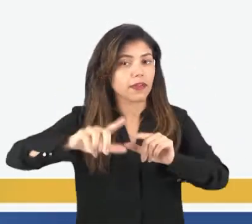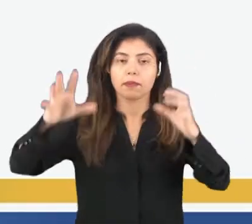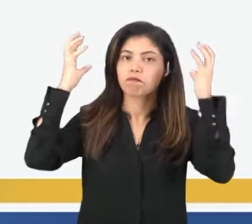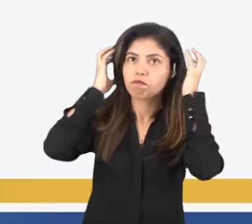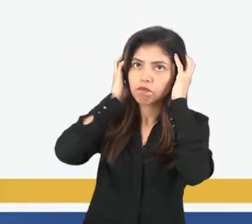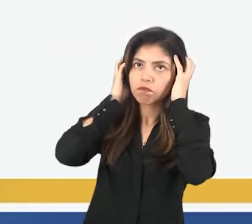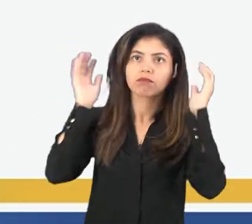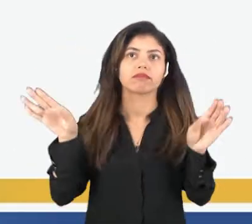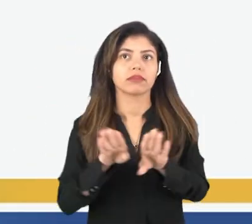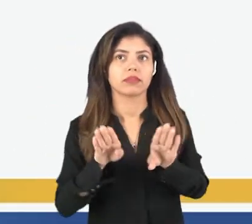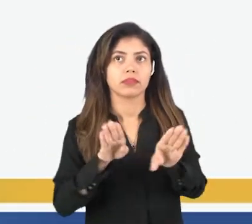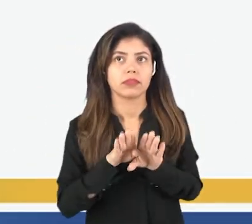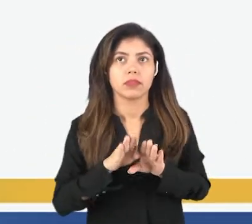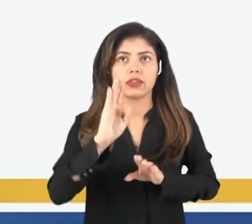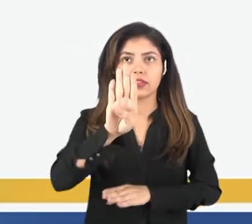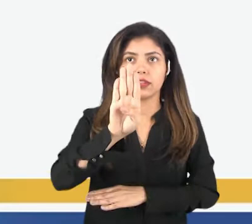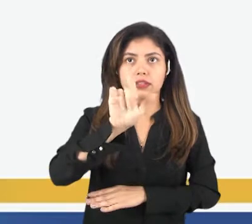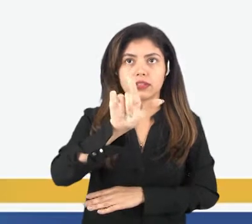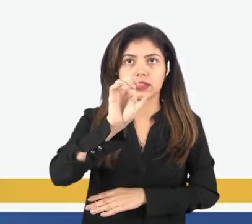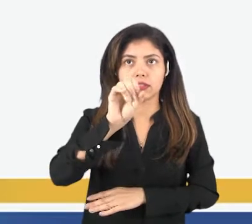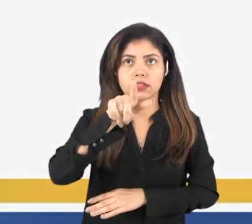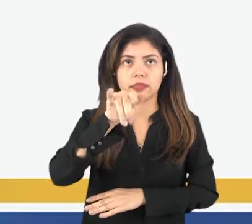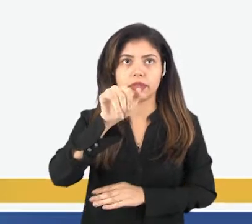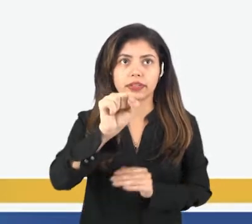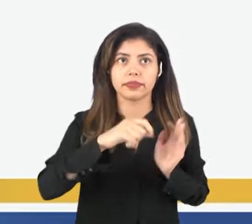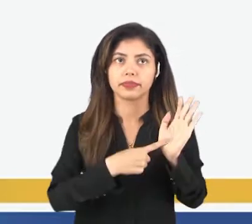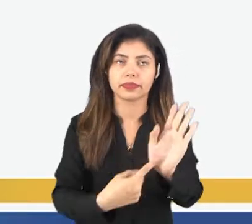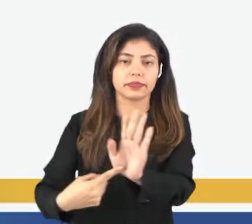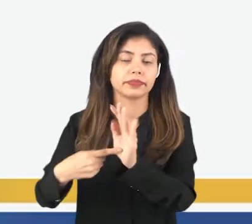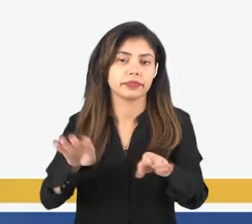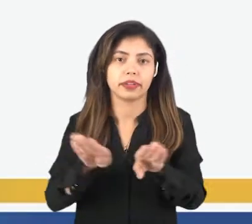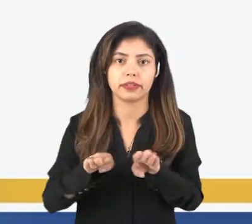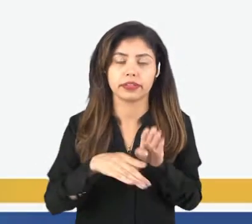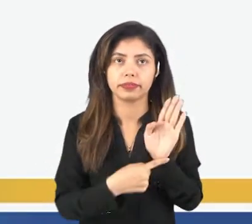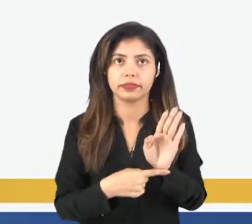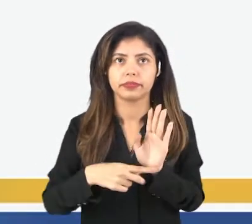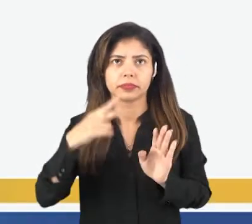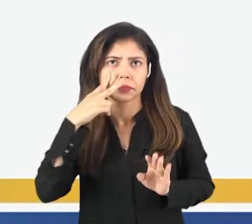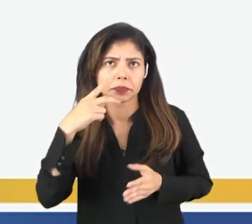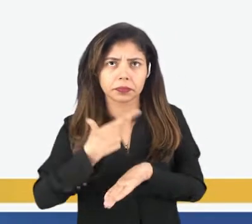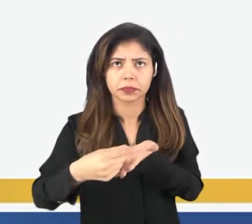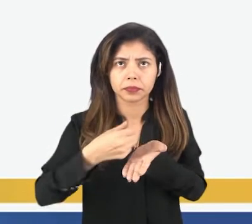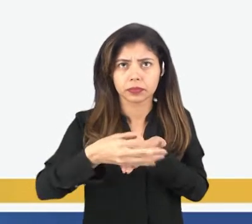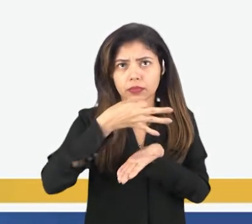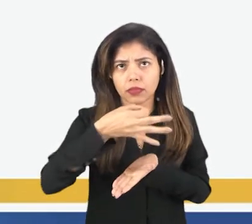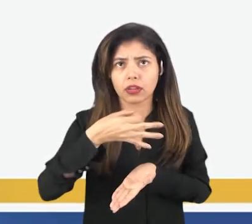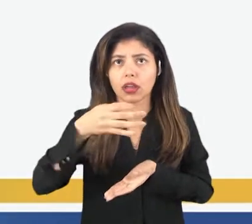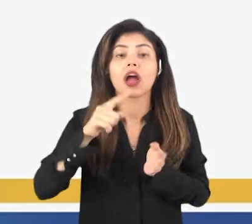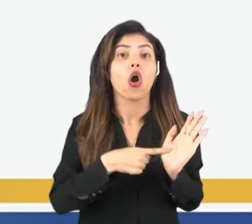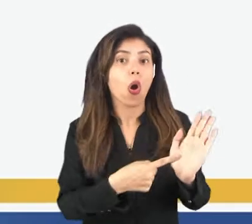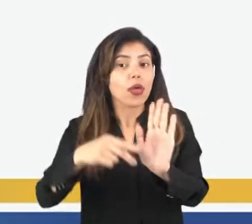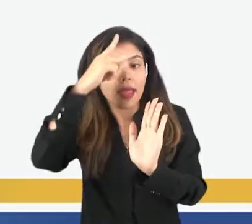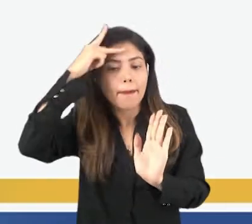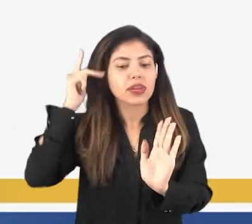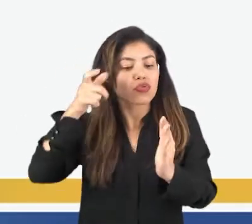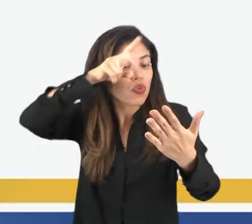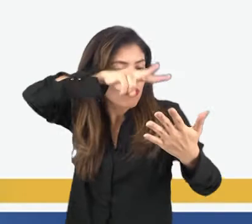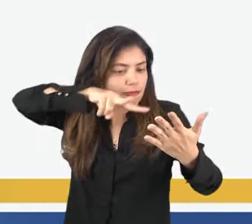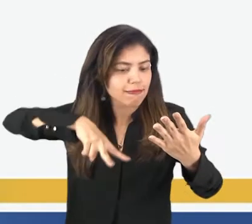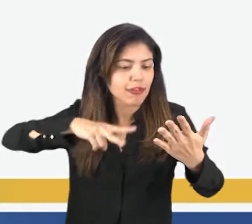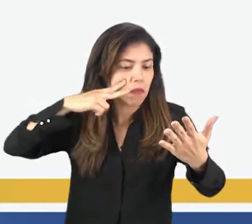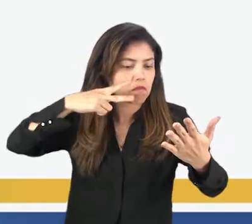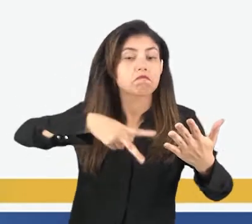e blogs. Em linhas gerais, o artigo de opinião visa convencer outrem a respeito de um